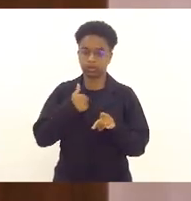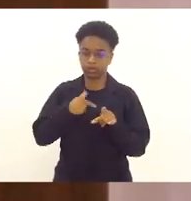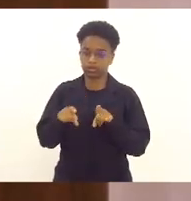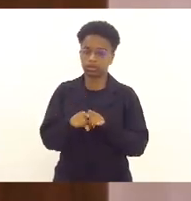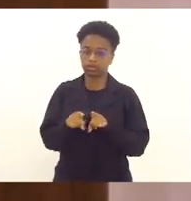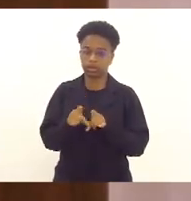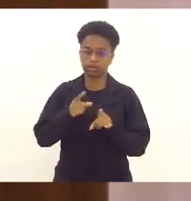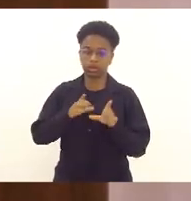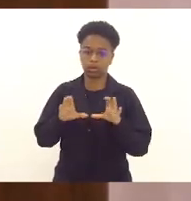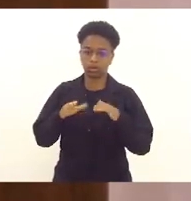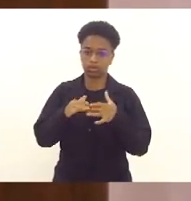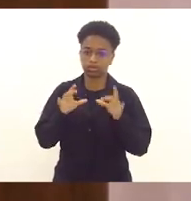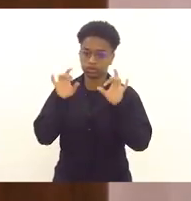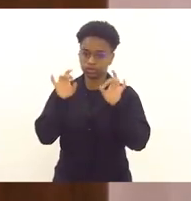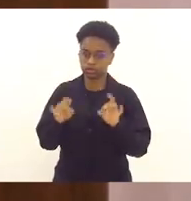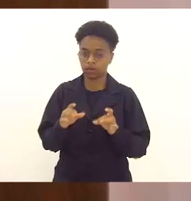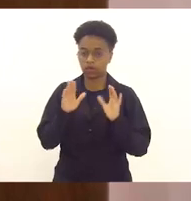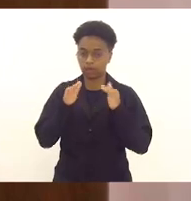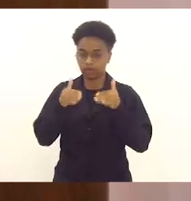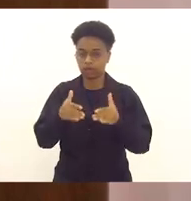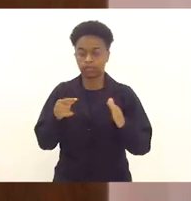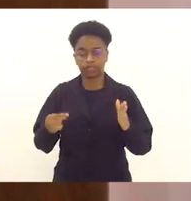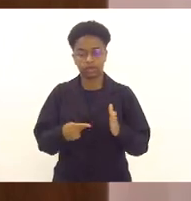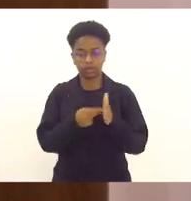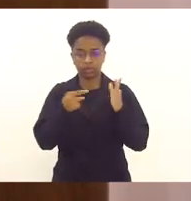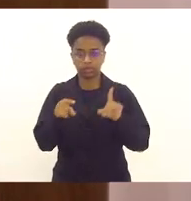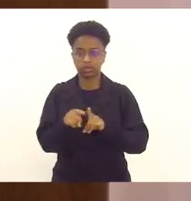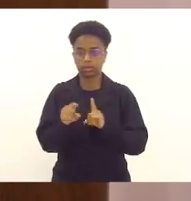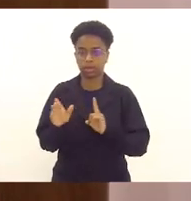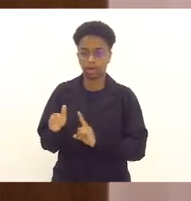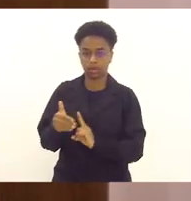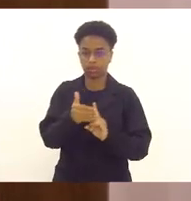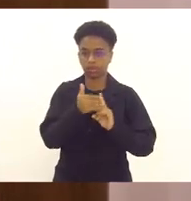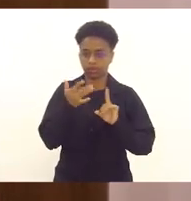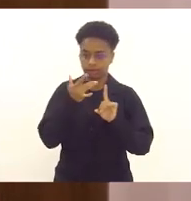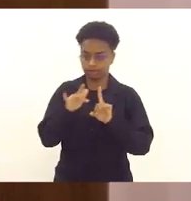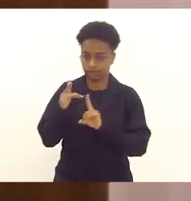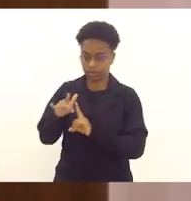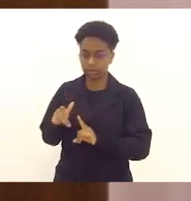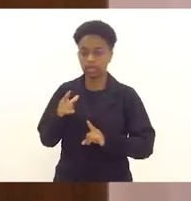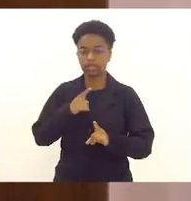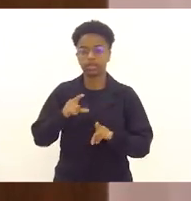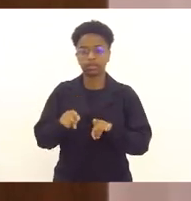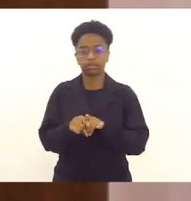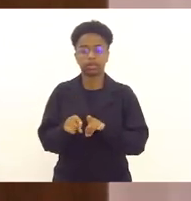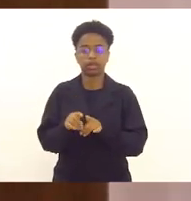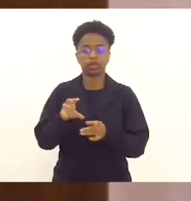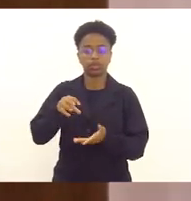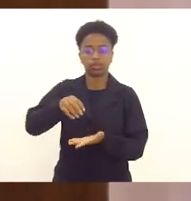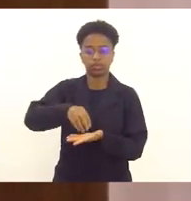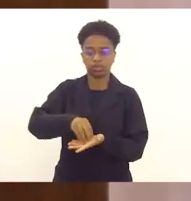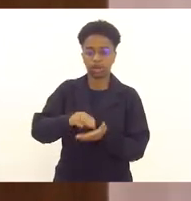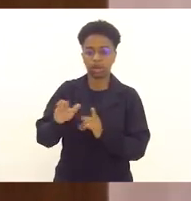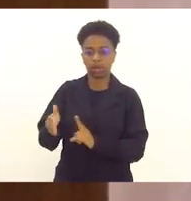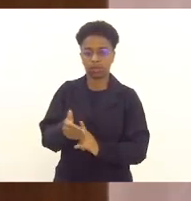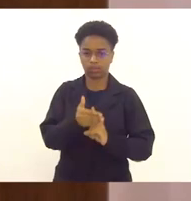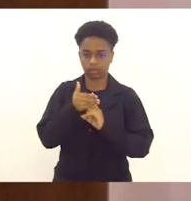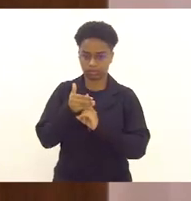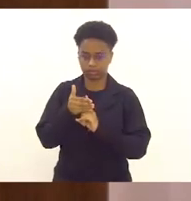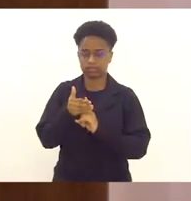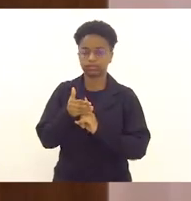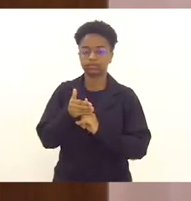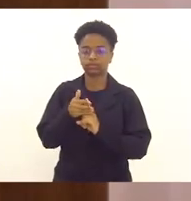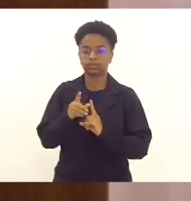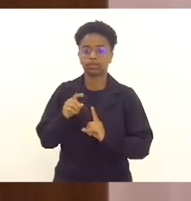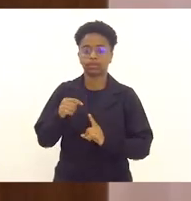tá pegando o foco das denúncias e do acolhimento das vítimas a gente tá com uma central que a central acolher que